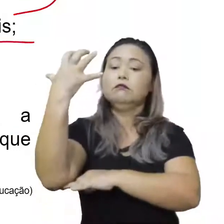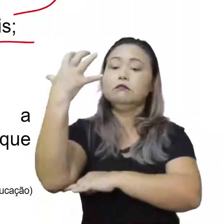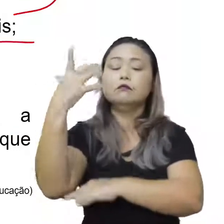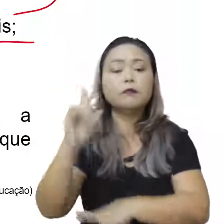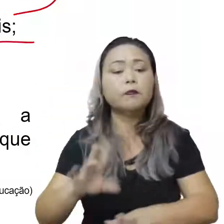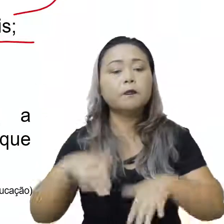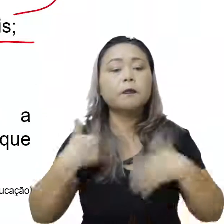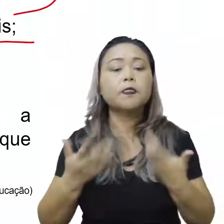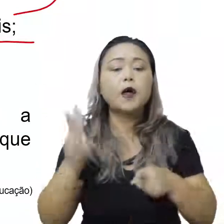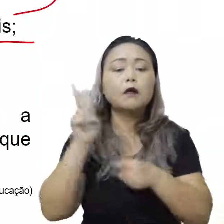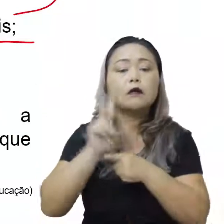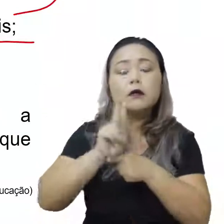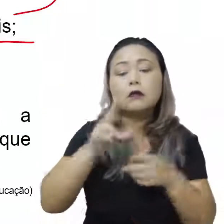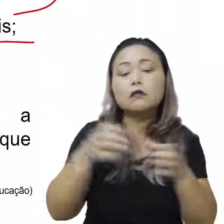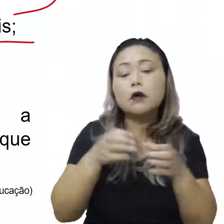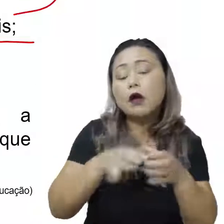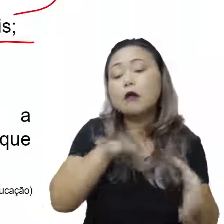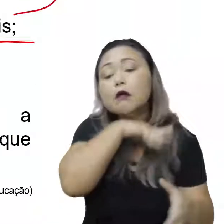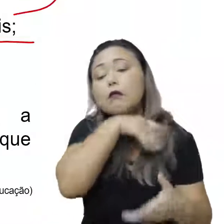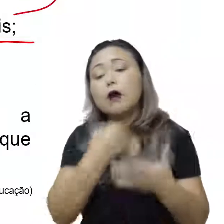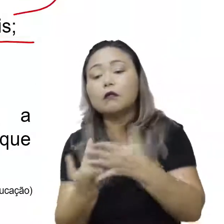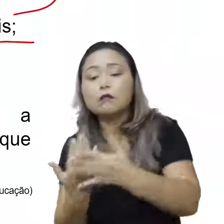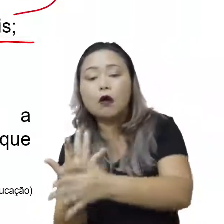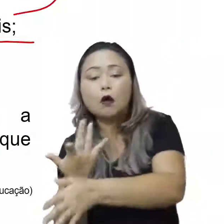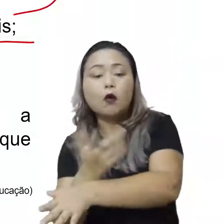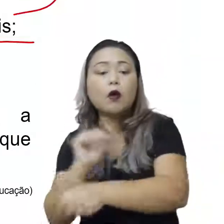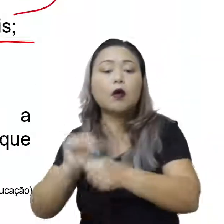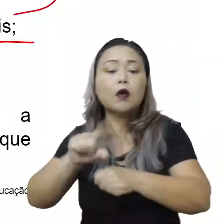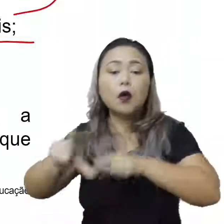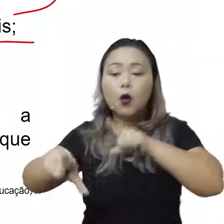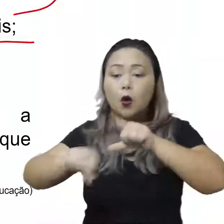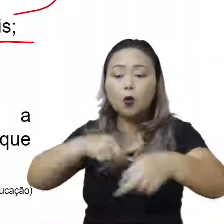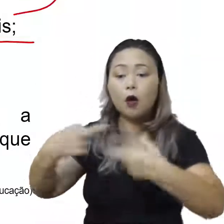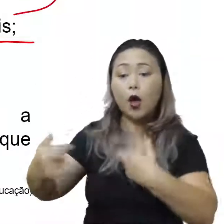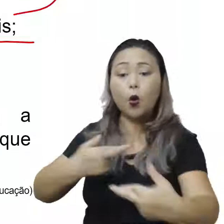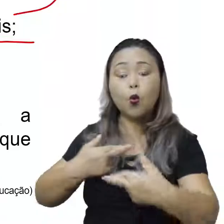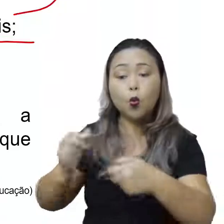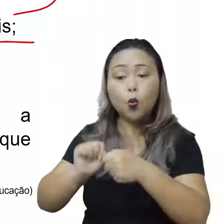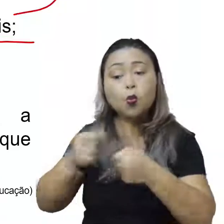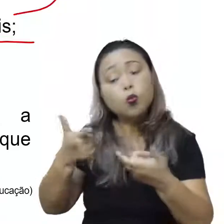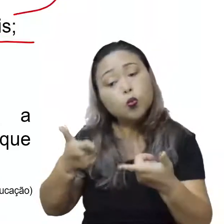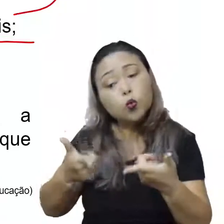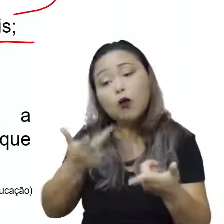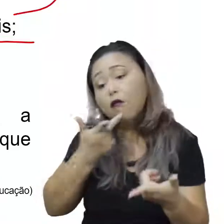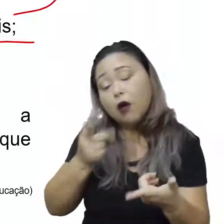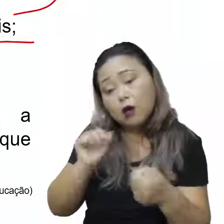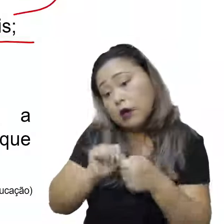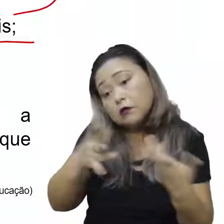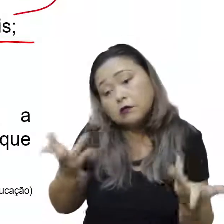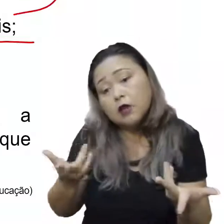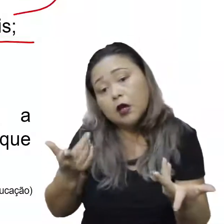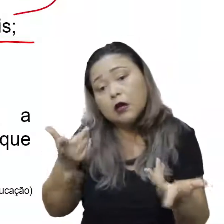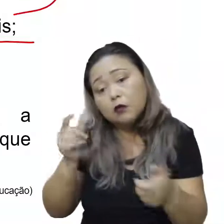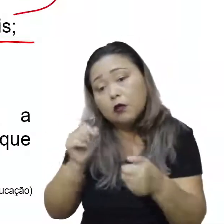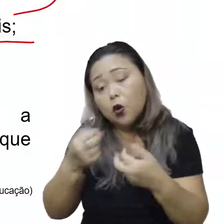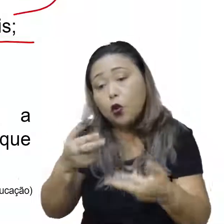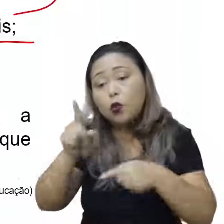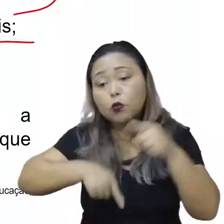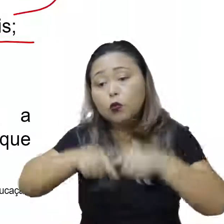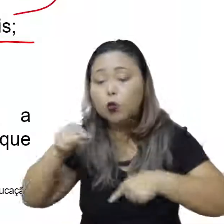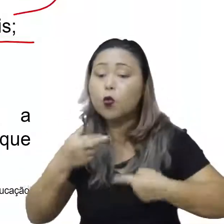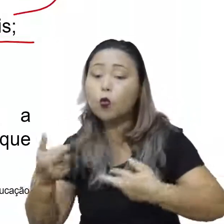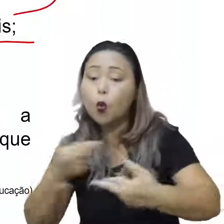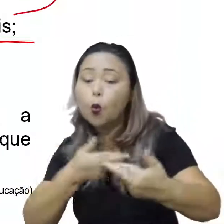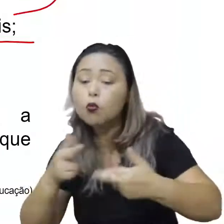animais e vegetais nem se fala, né? Preferir os recursos também renováveis nem se fala. Pena que ainda nós temos poucos